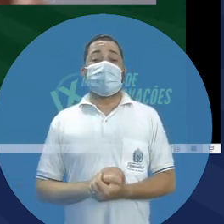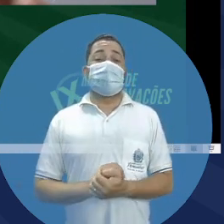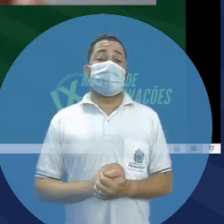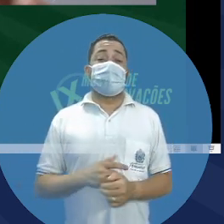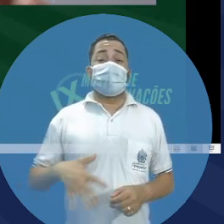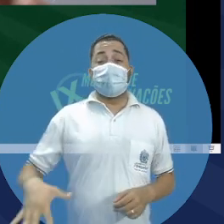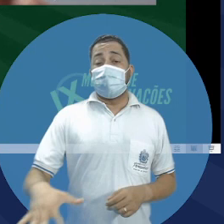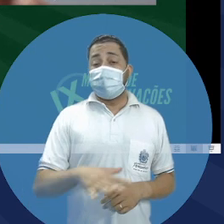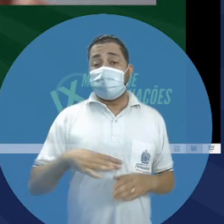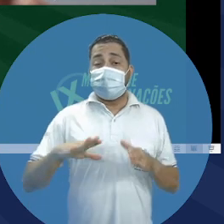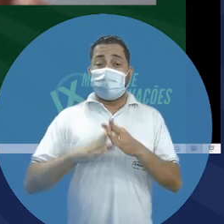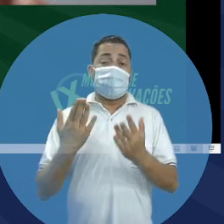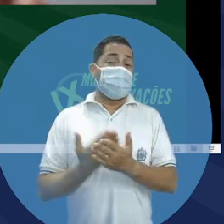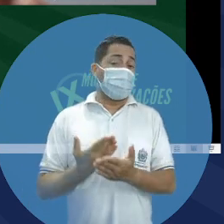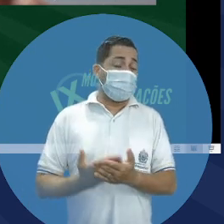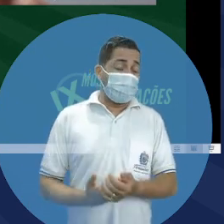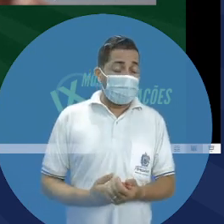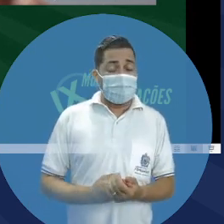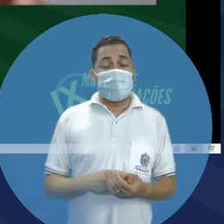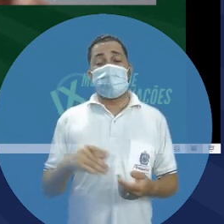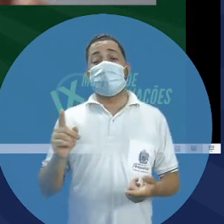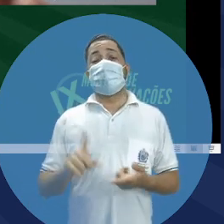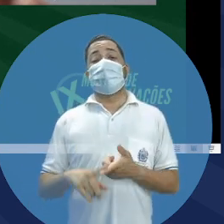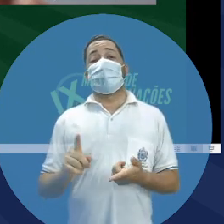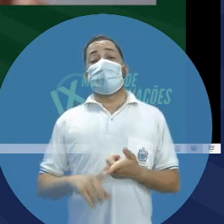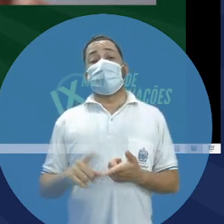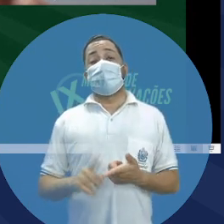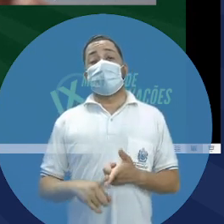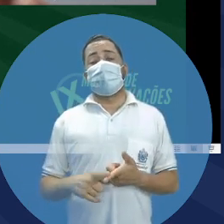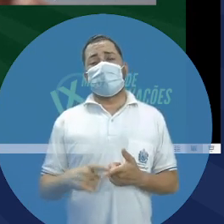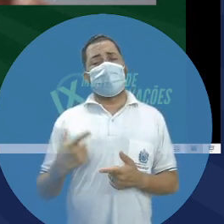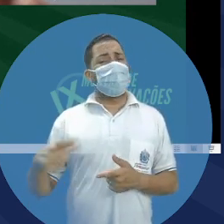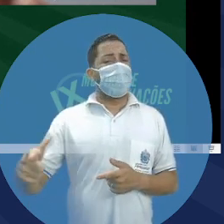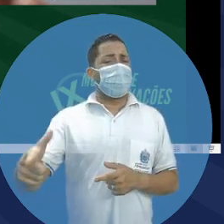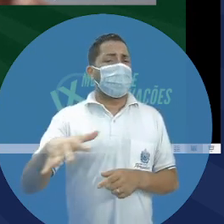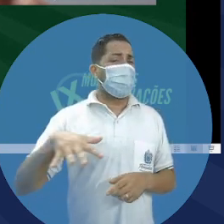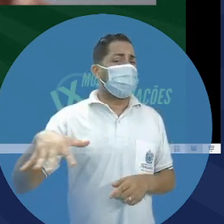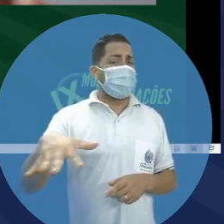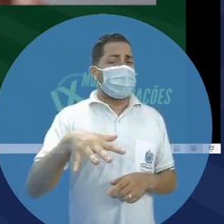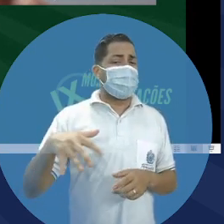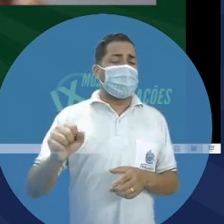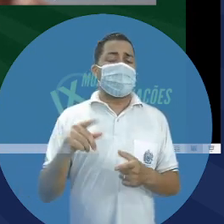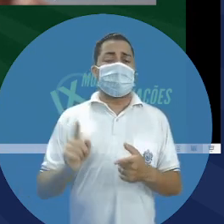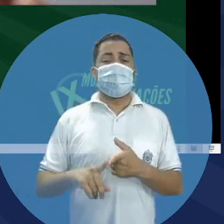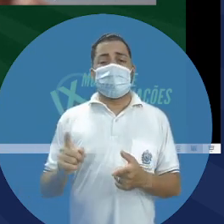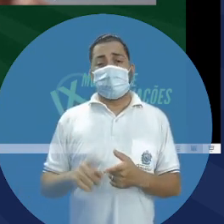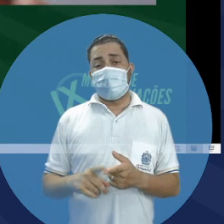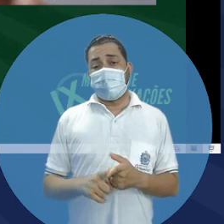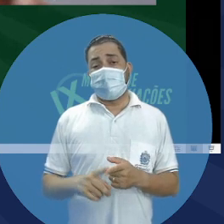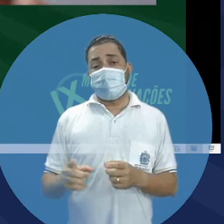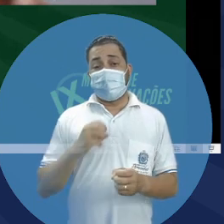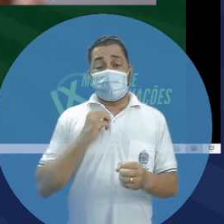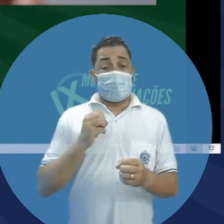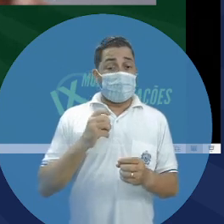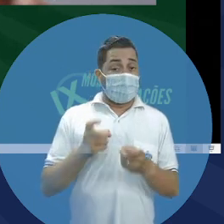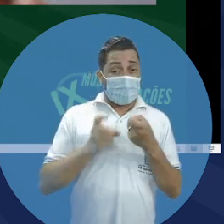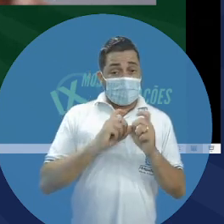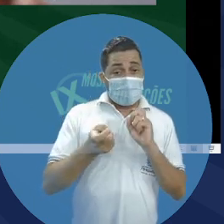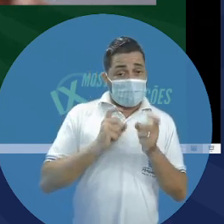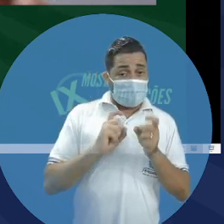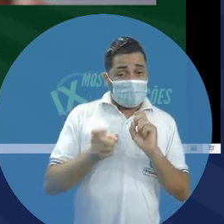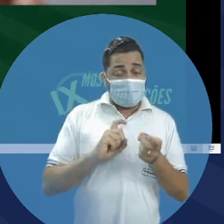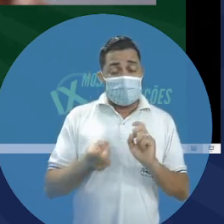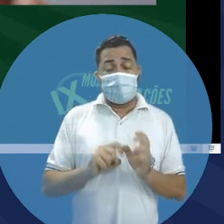escola até nos demais ambientes propícios a essas discussões, né, a essas